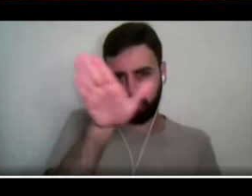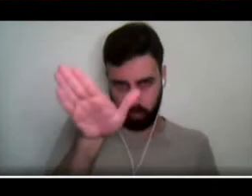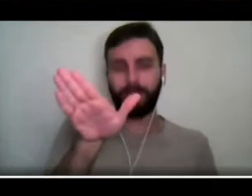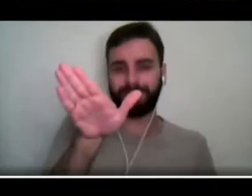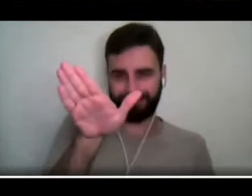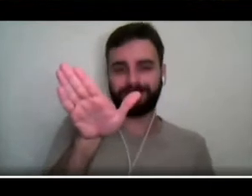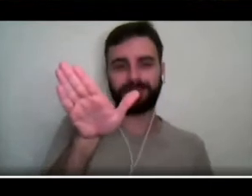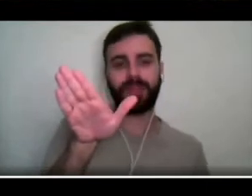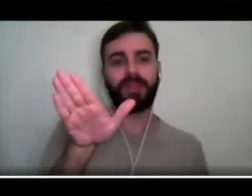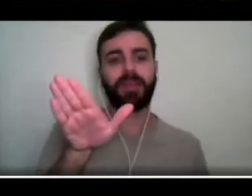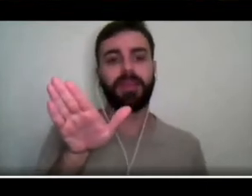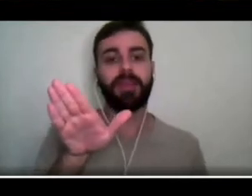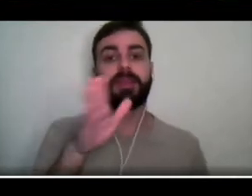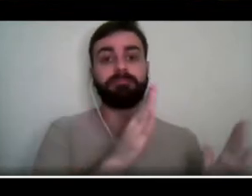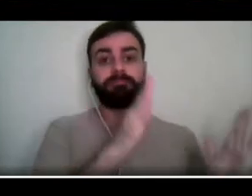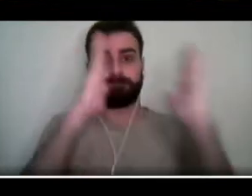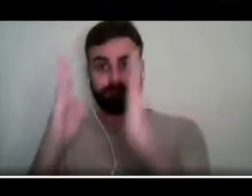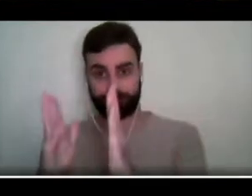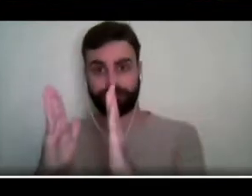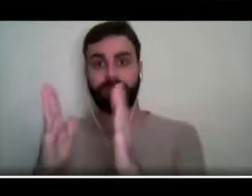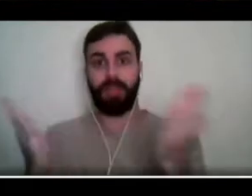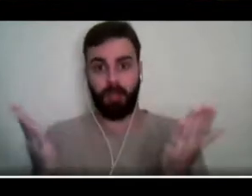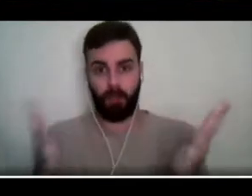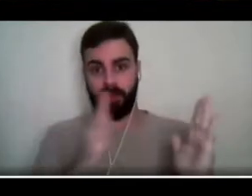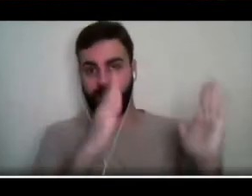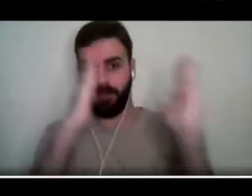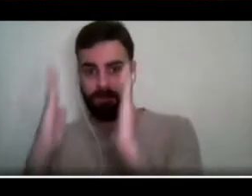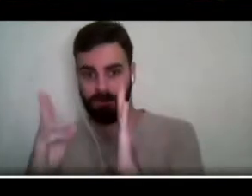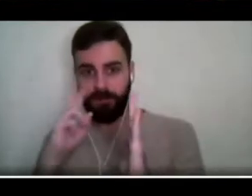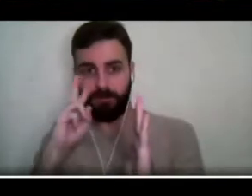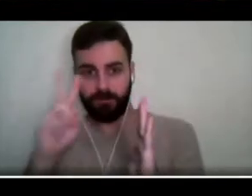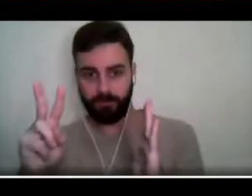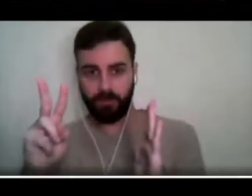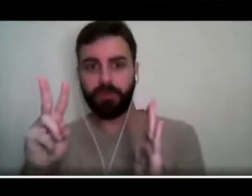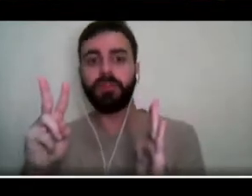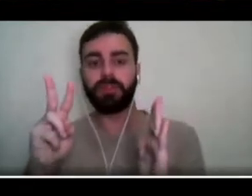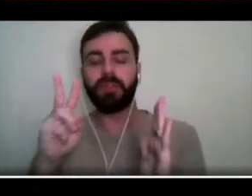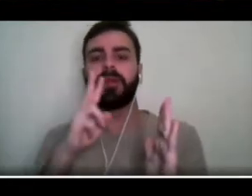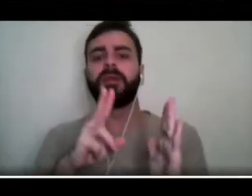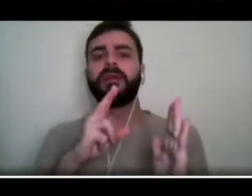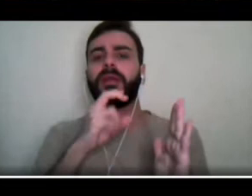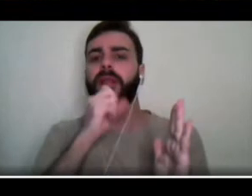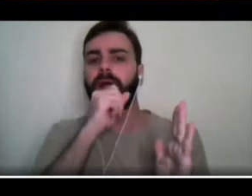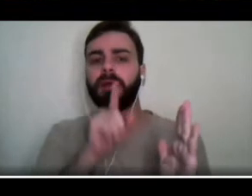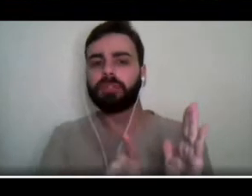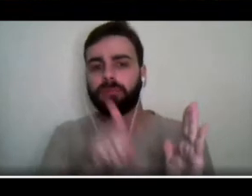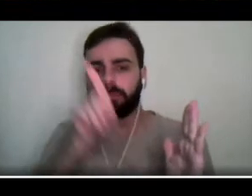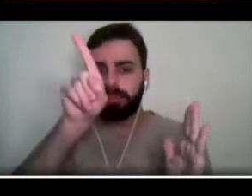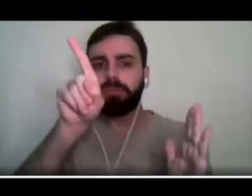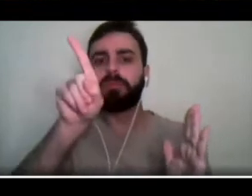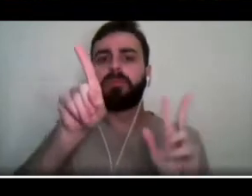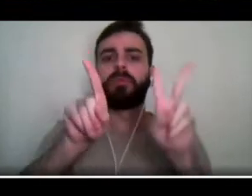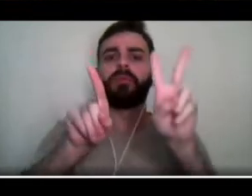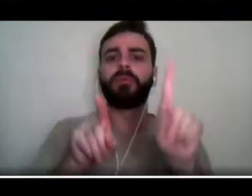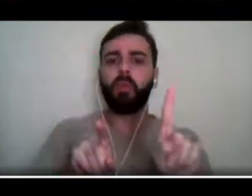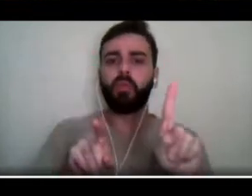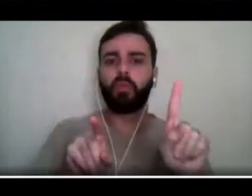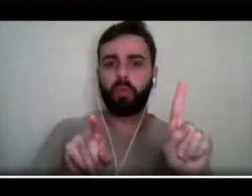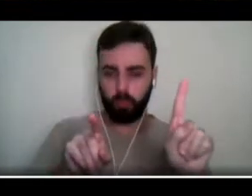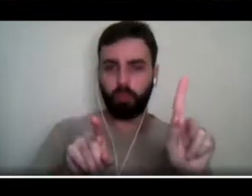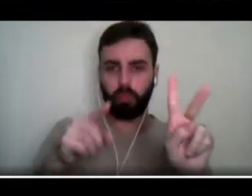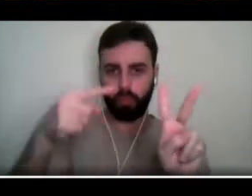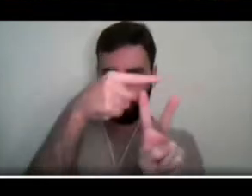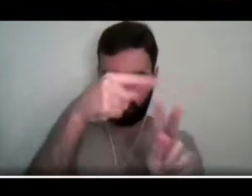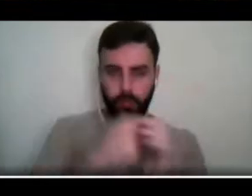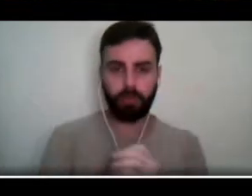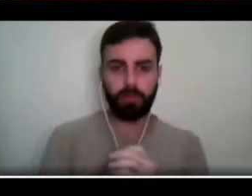Aqui, nesse desenho, ele pega, então, o vetor velocidade V1 e o